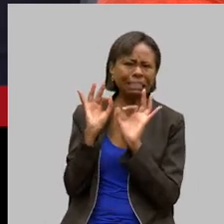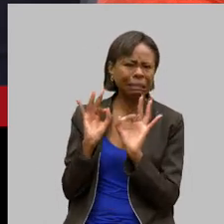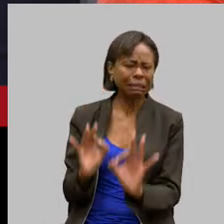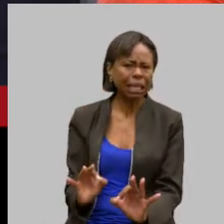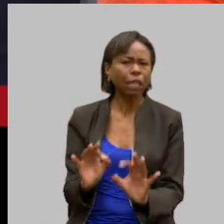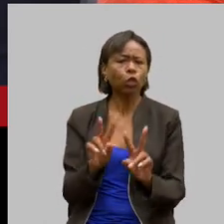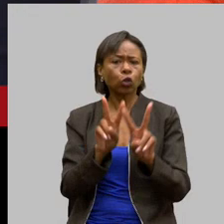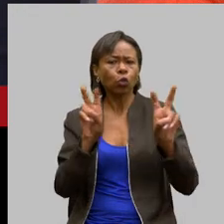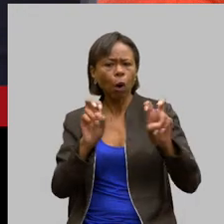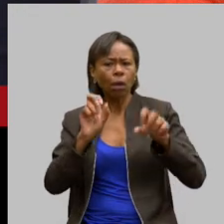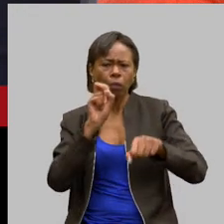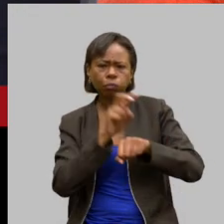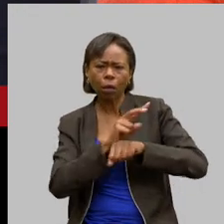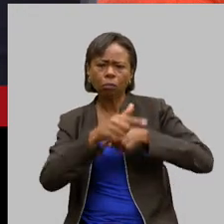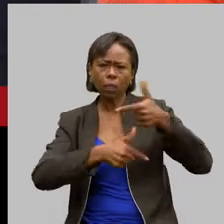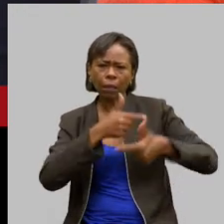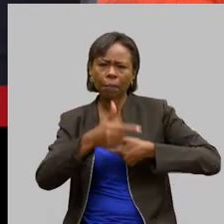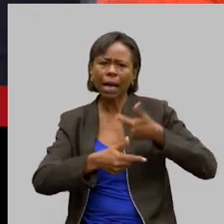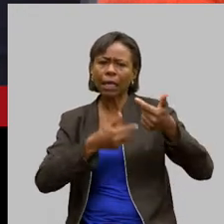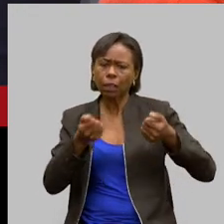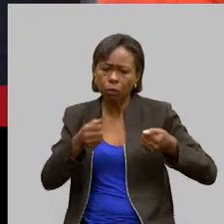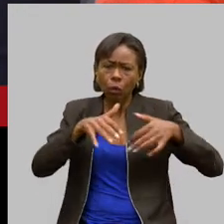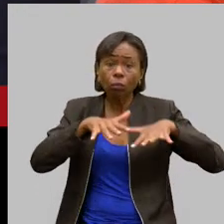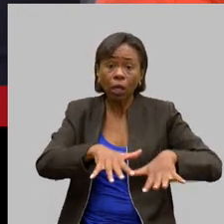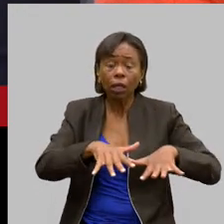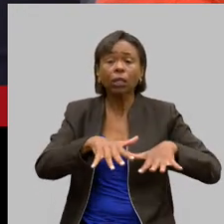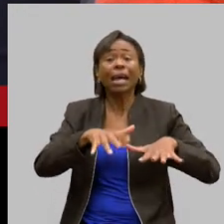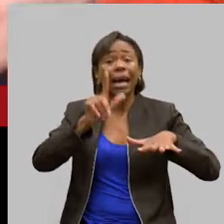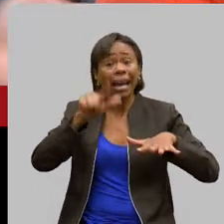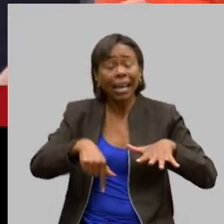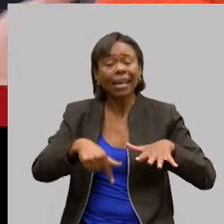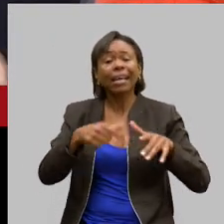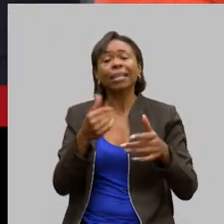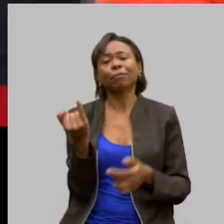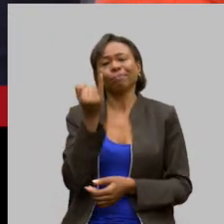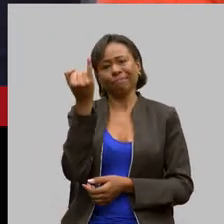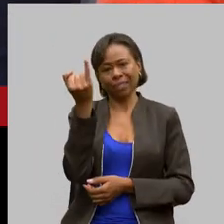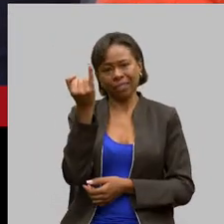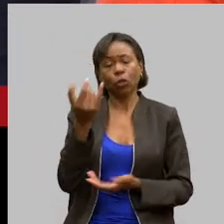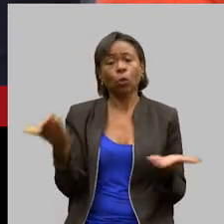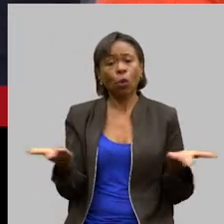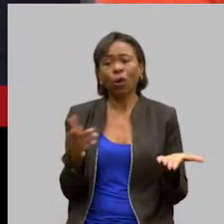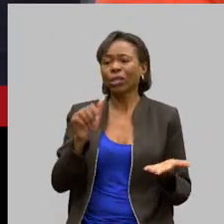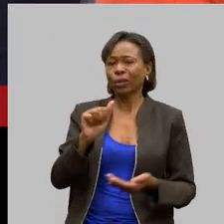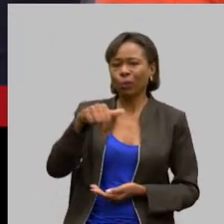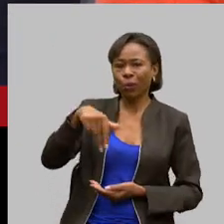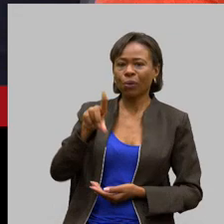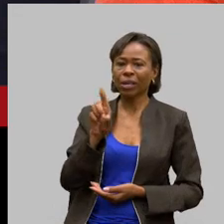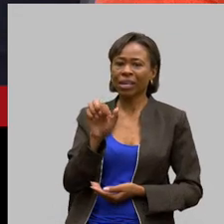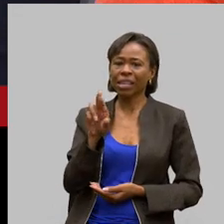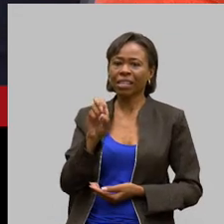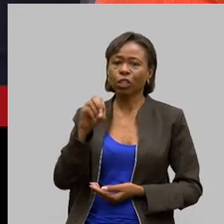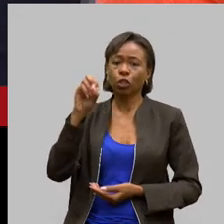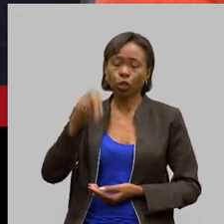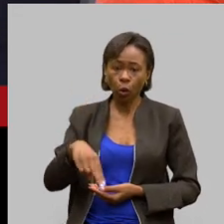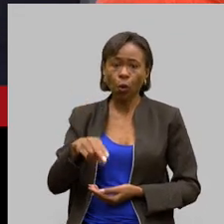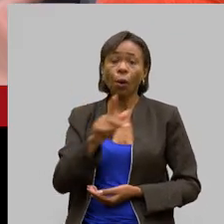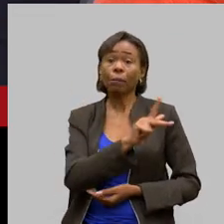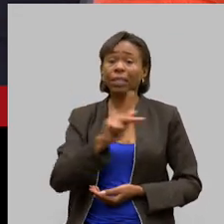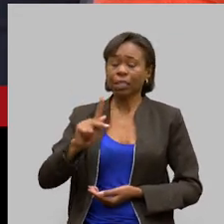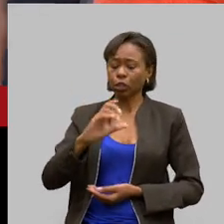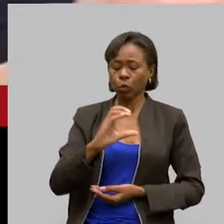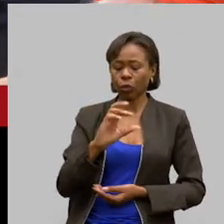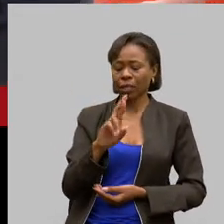empregabilidade enfim são aspectos muito importantes para nós hoje a gente tem aqui o Anderson que é presidente do Crefito Ana